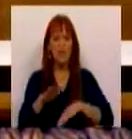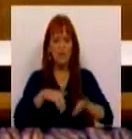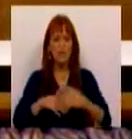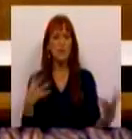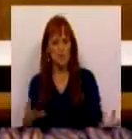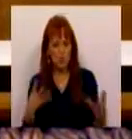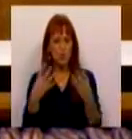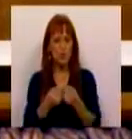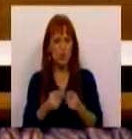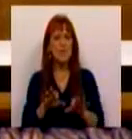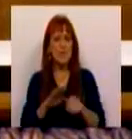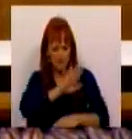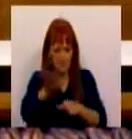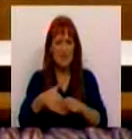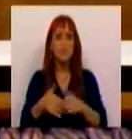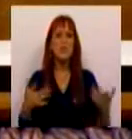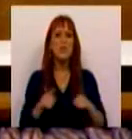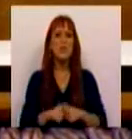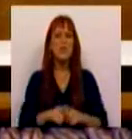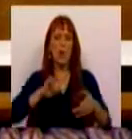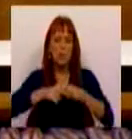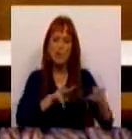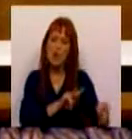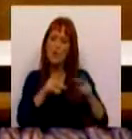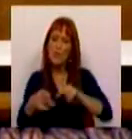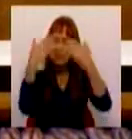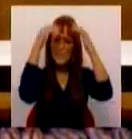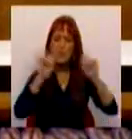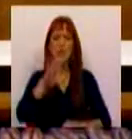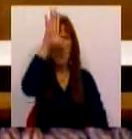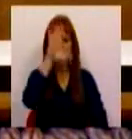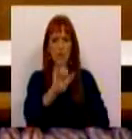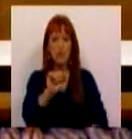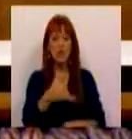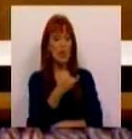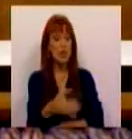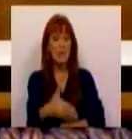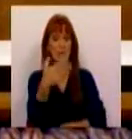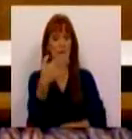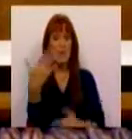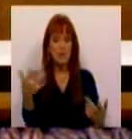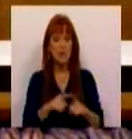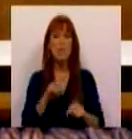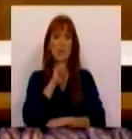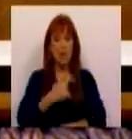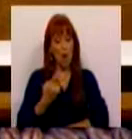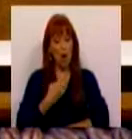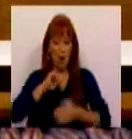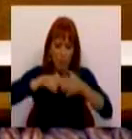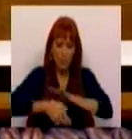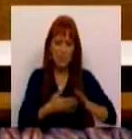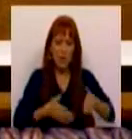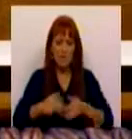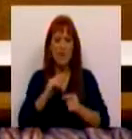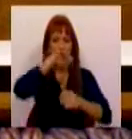em conjunto e de forma participada uma profunda reforma democrática do Estado. Em 2017, podemos e devemos aprofundar o